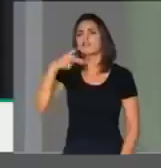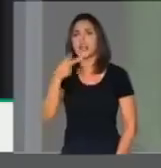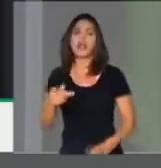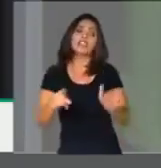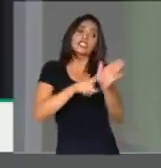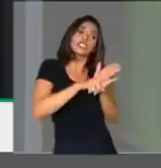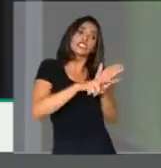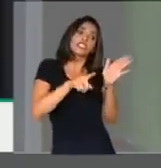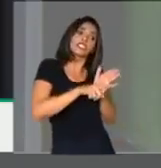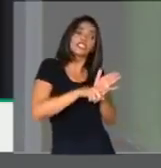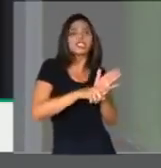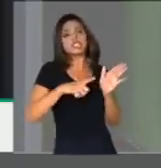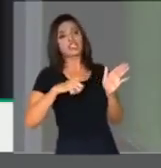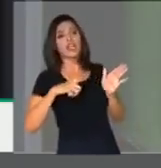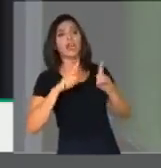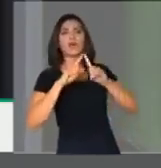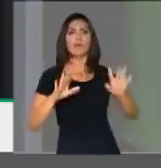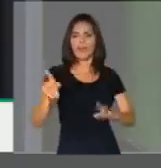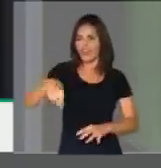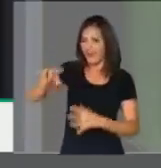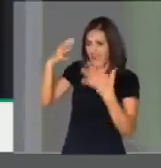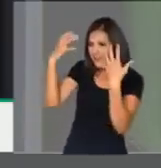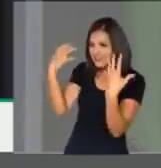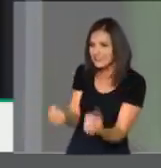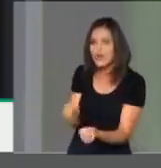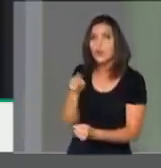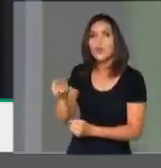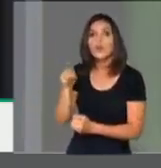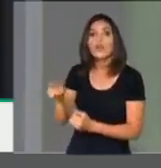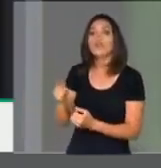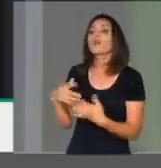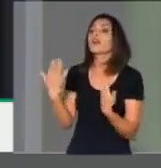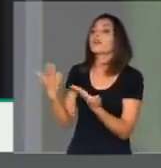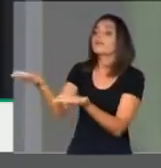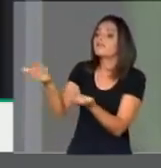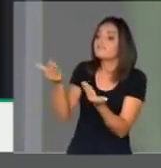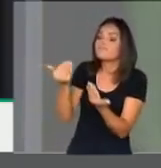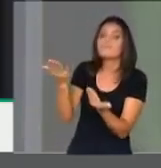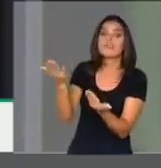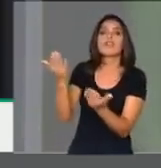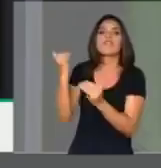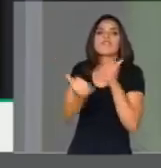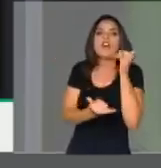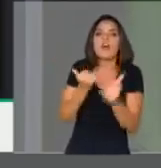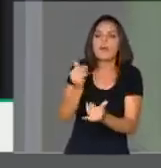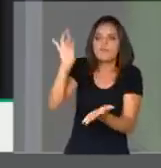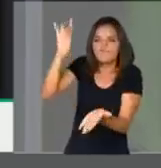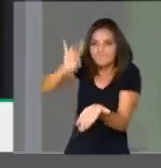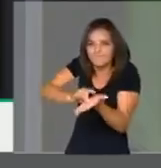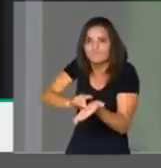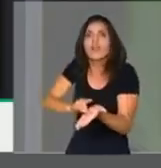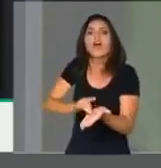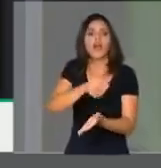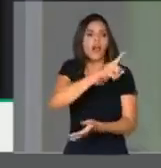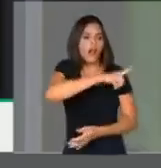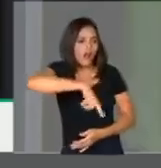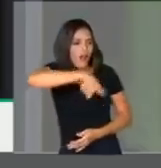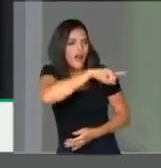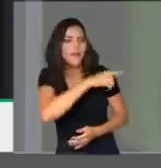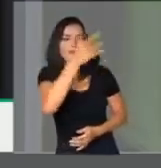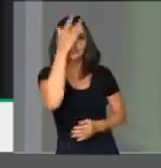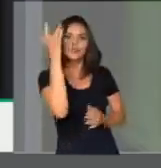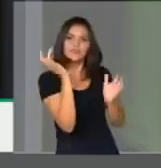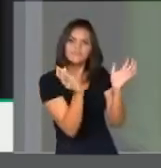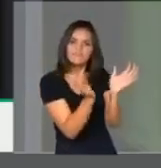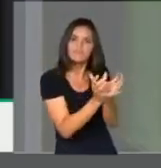mas eles não topam de maneira nenhuma a entrega dos dados consolidados para que esse mito do